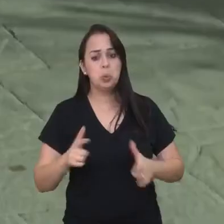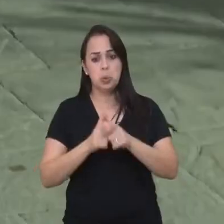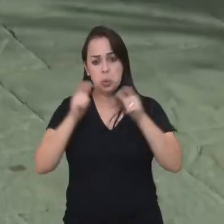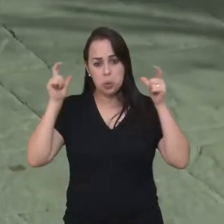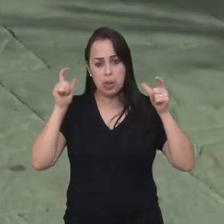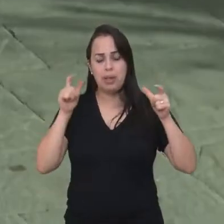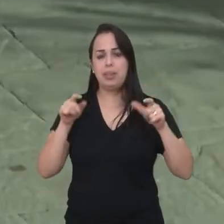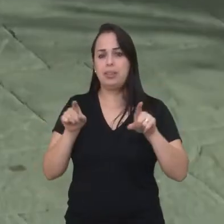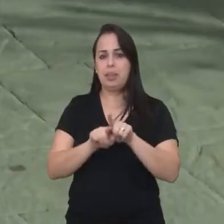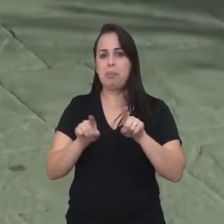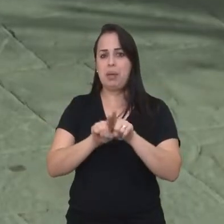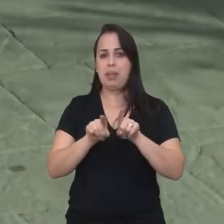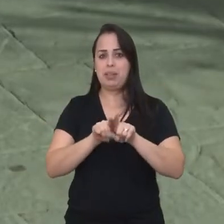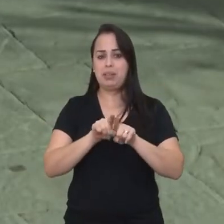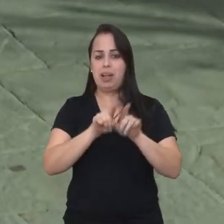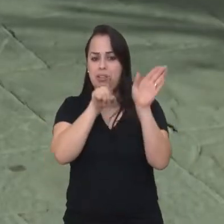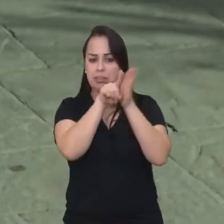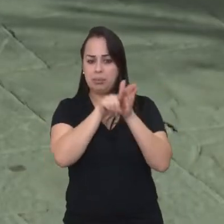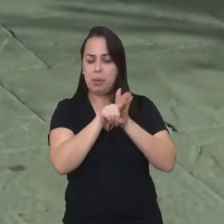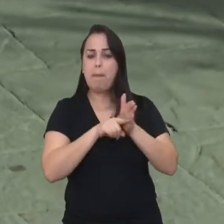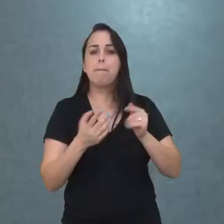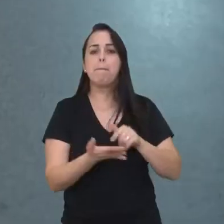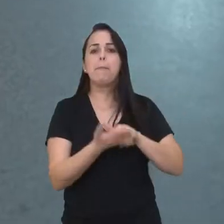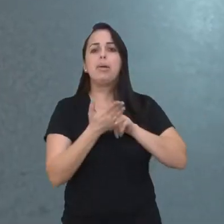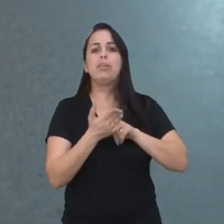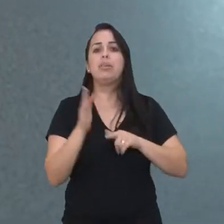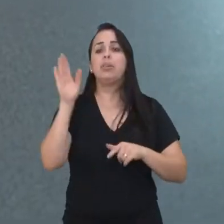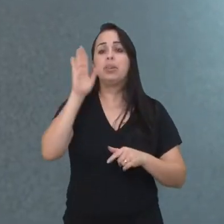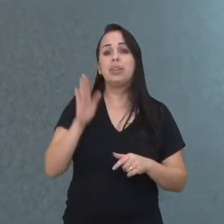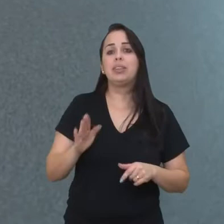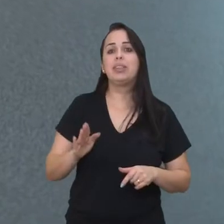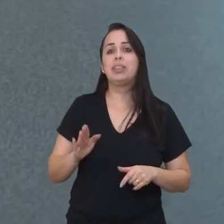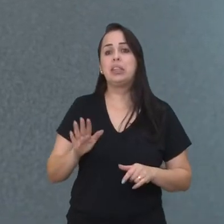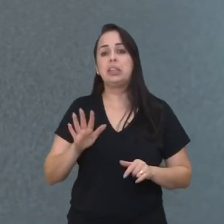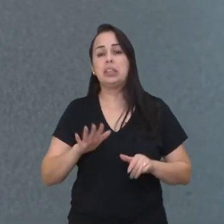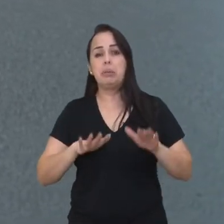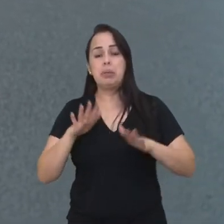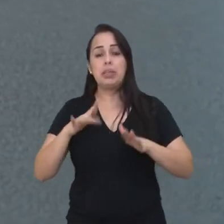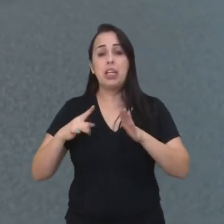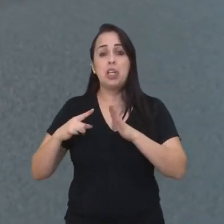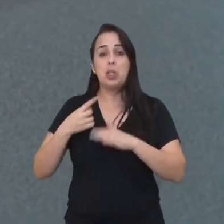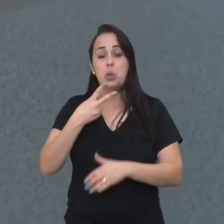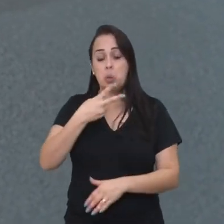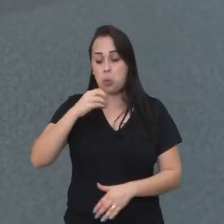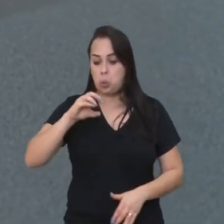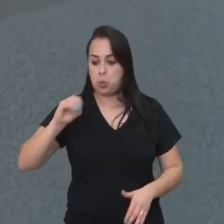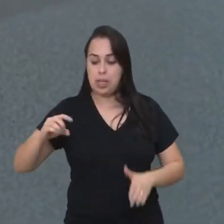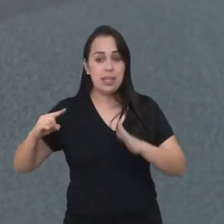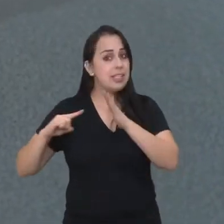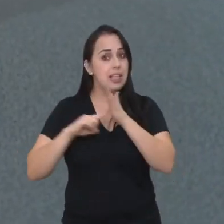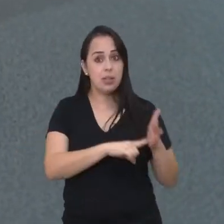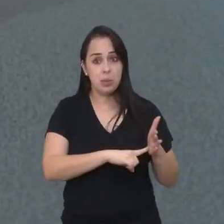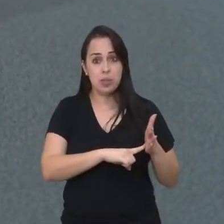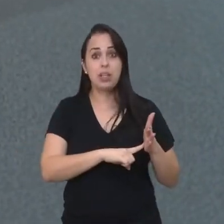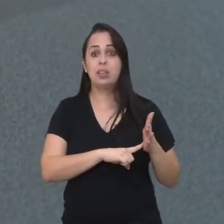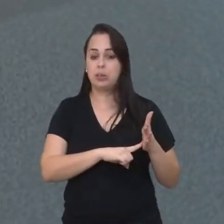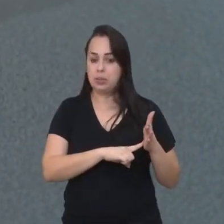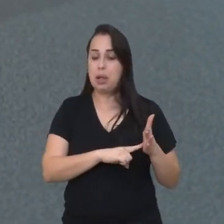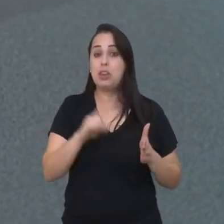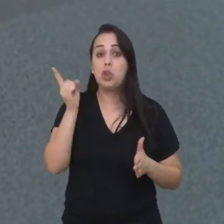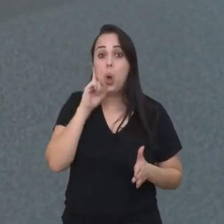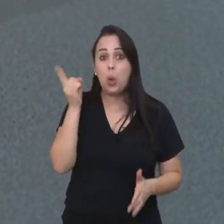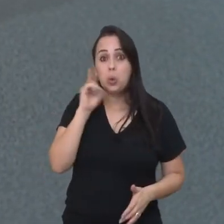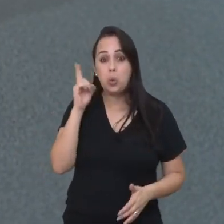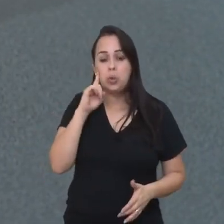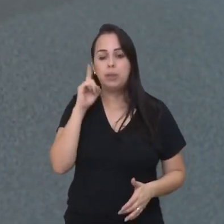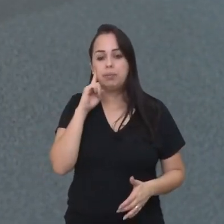país. Dados da Ouvidoria de Direitos Humanos mostram que o Brasil recebe mais de 200 denúncias de casos de abusos contra